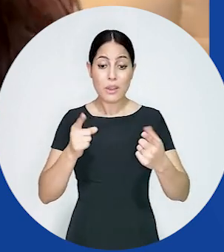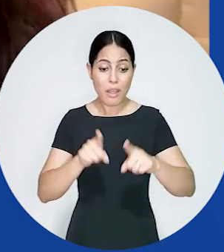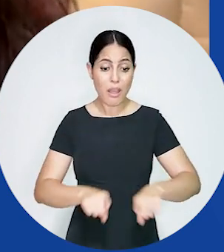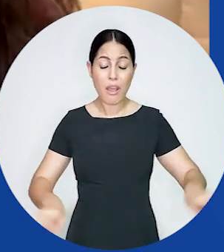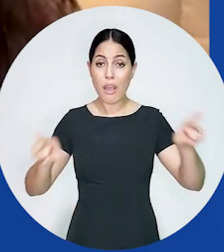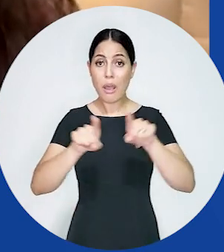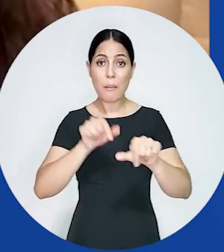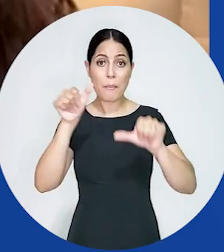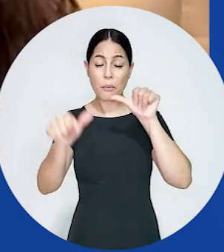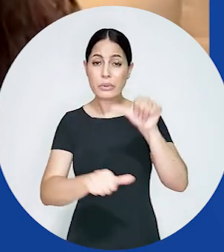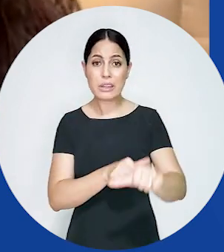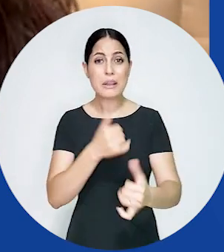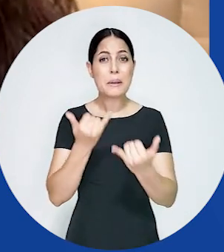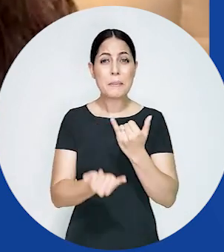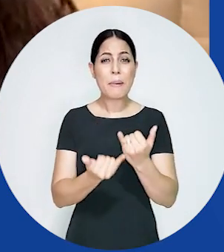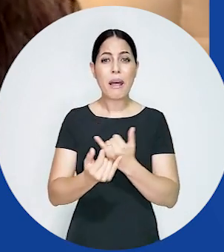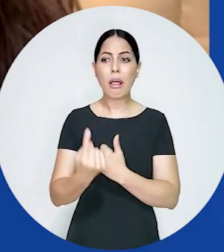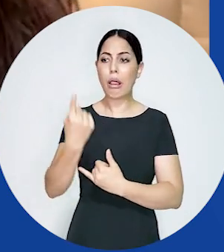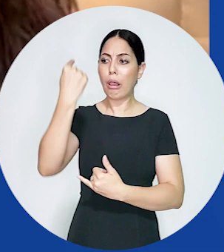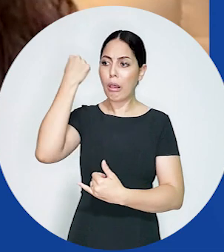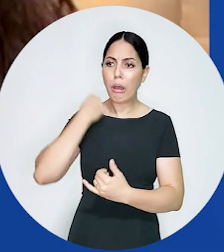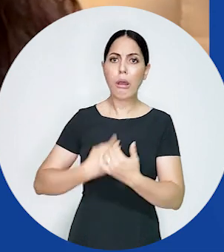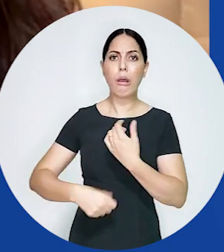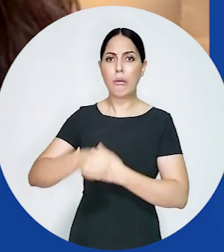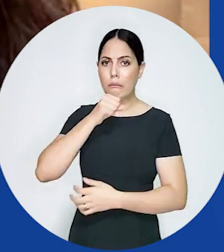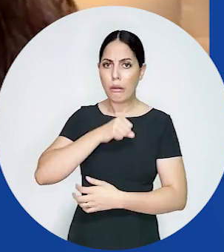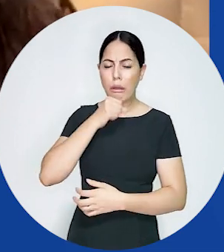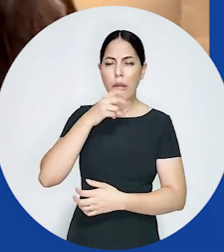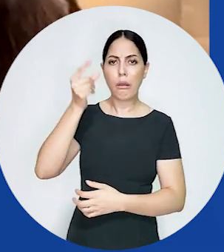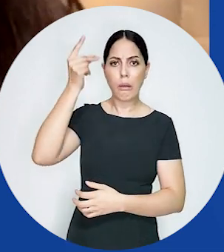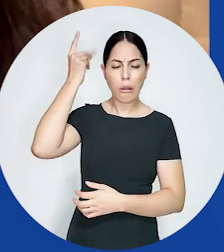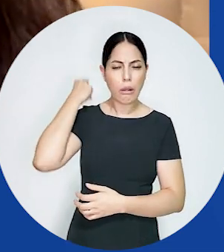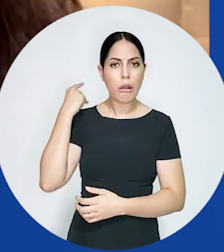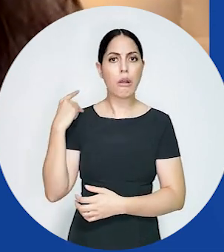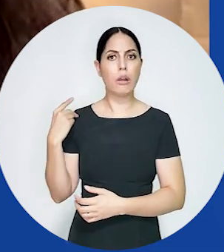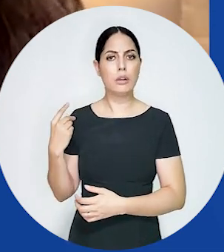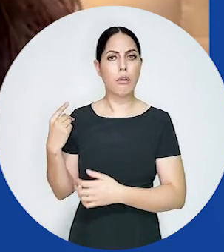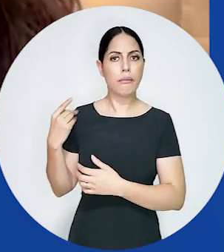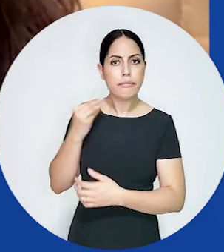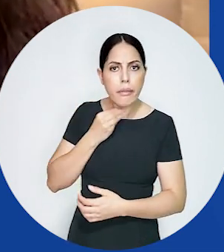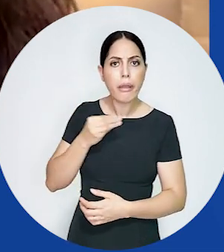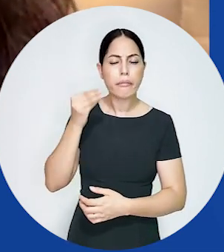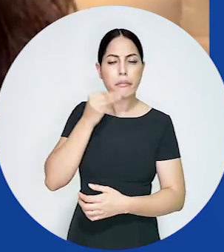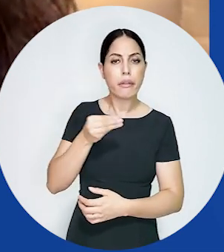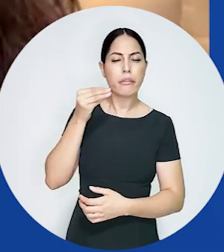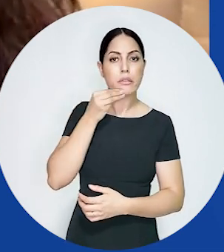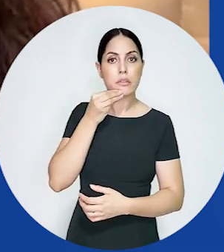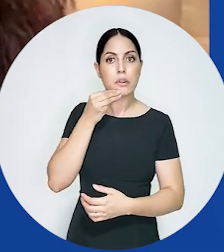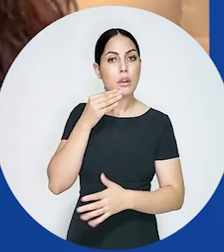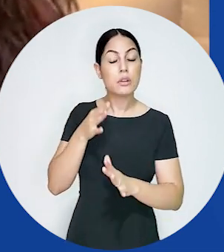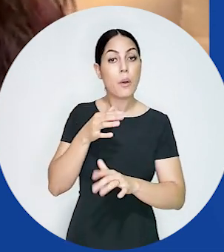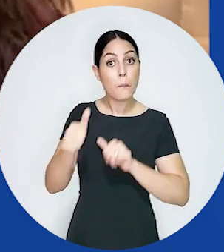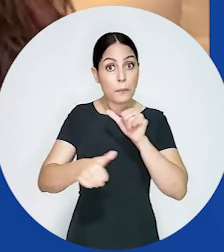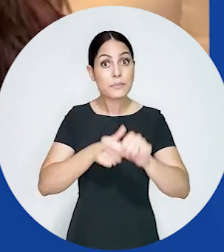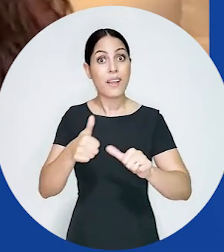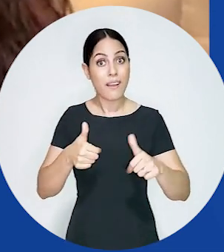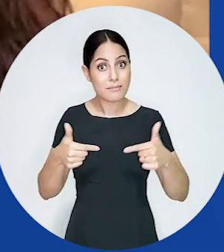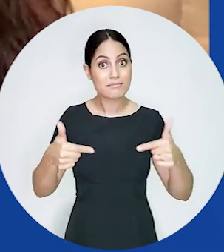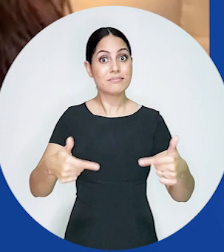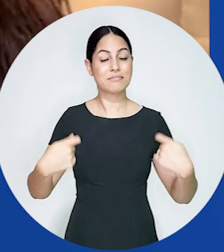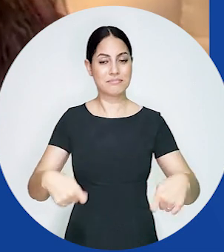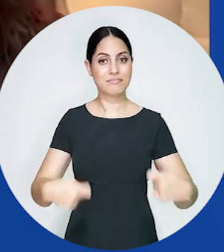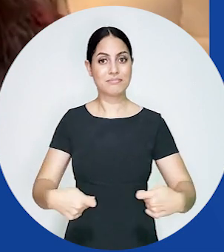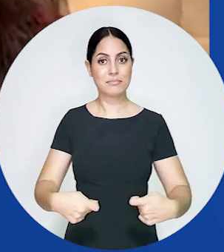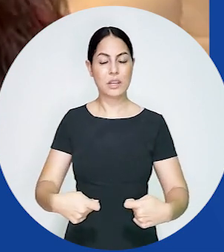agora. Porque se você não muda de ciclo, você fica sempre maçando barro no ciclo anterior. Então eu digo para elas, falo, olha, não é a mesma